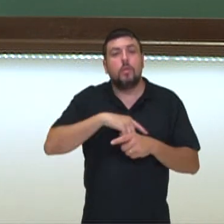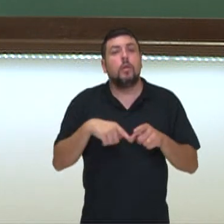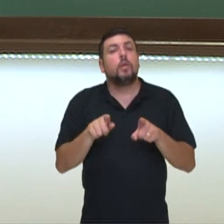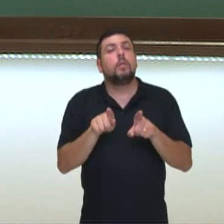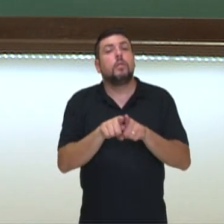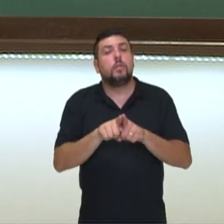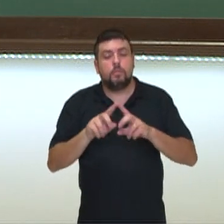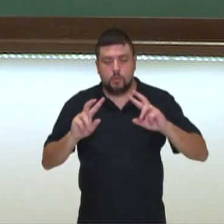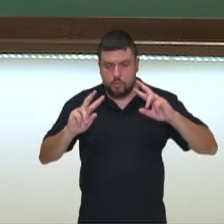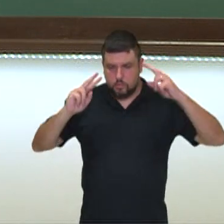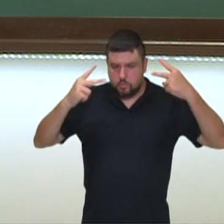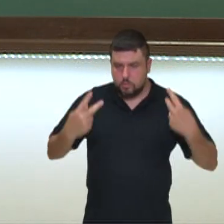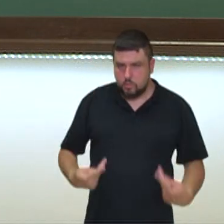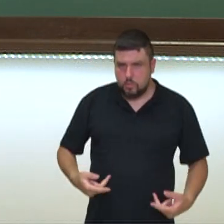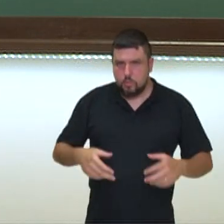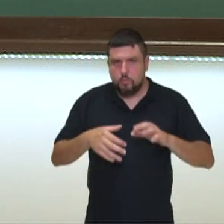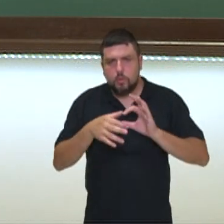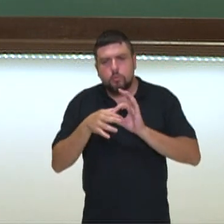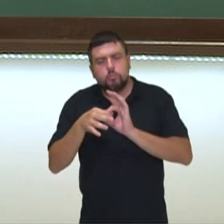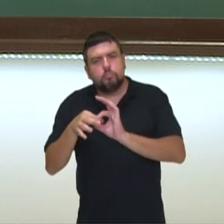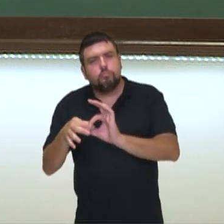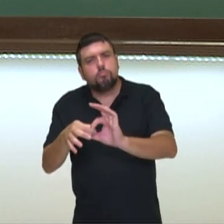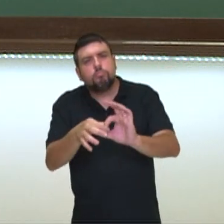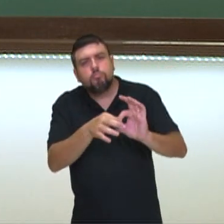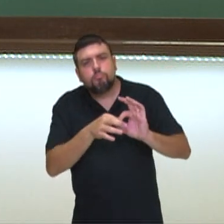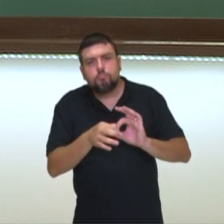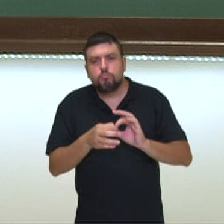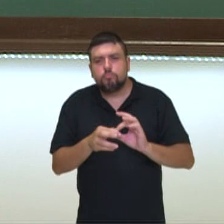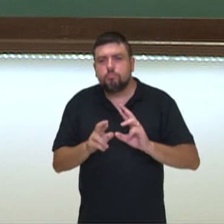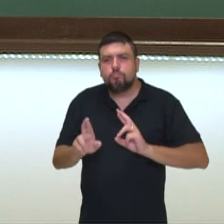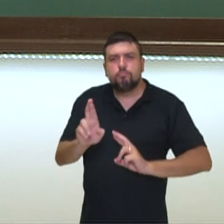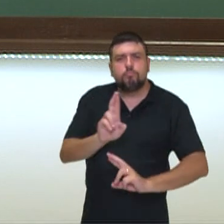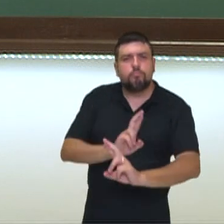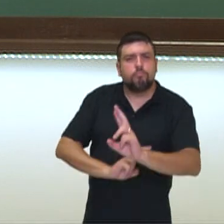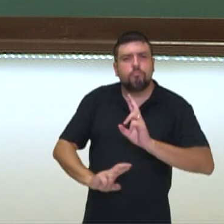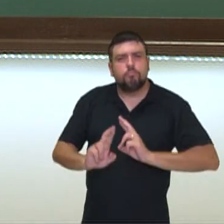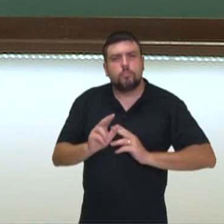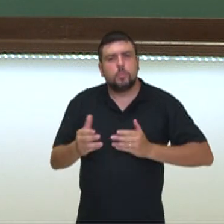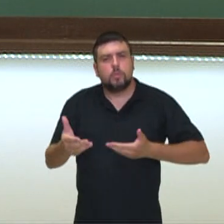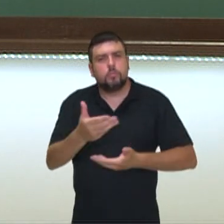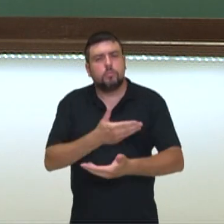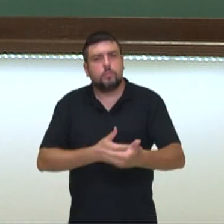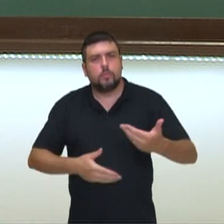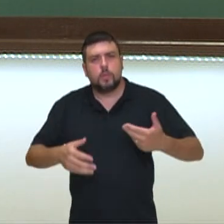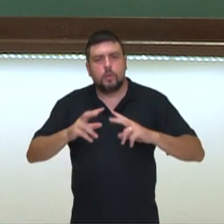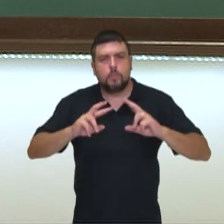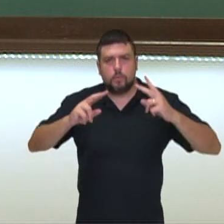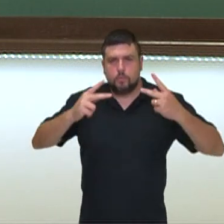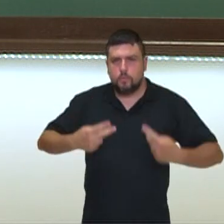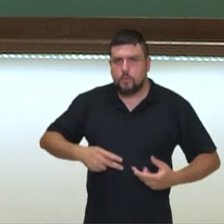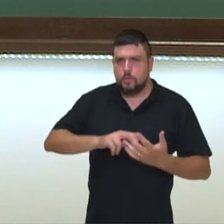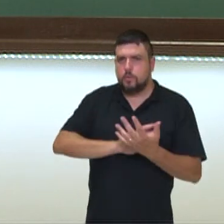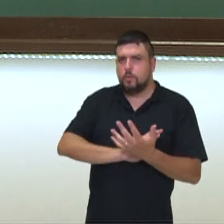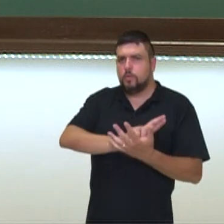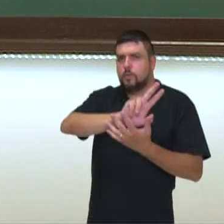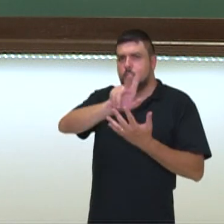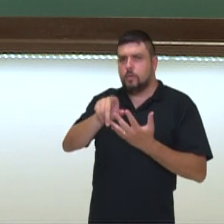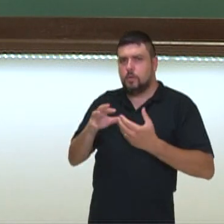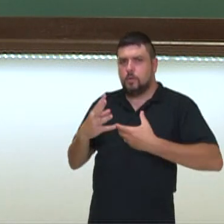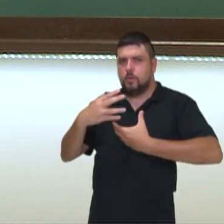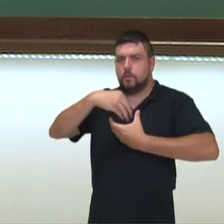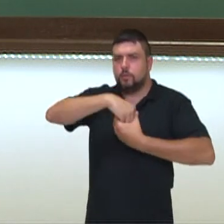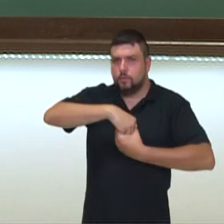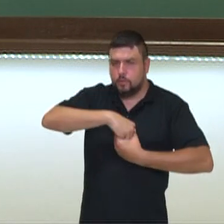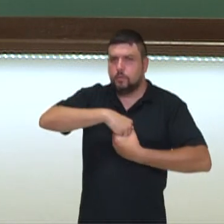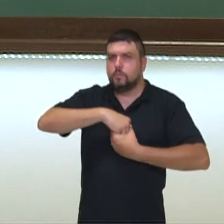seres humanos, melhorarmos as nossas relações interpessoais, que a gente chama de humanidades, né? Desenvolver a nossa humanidade,